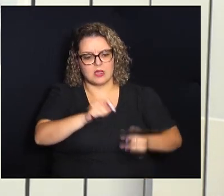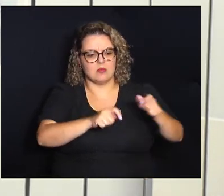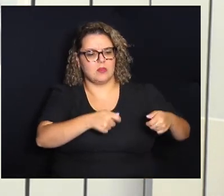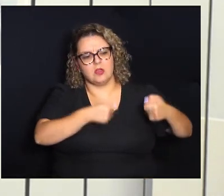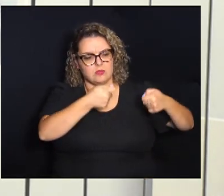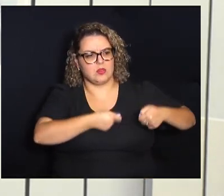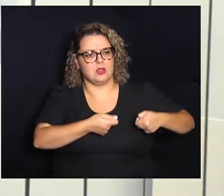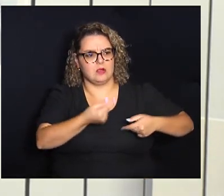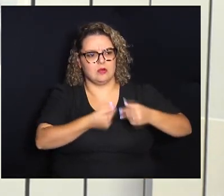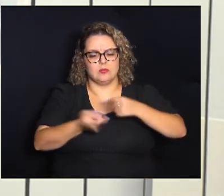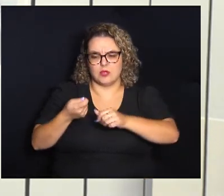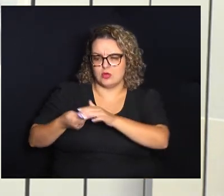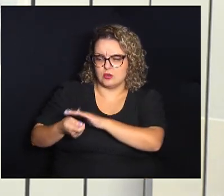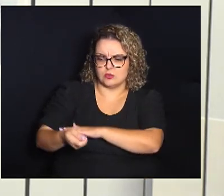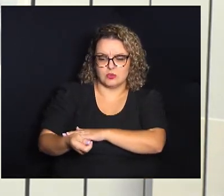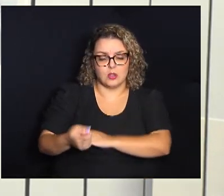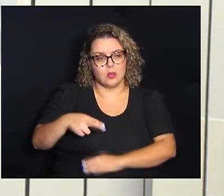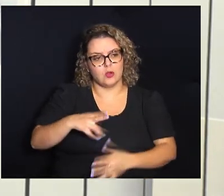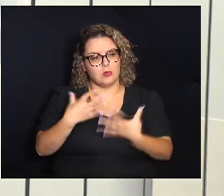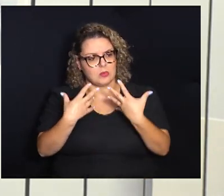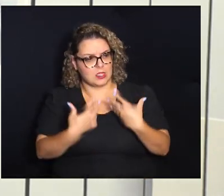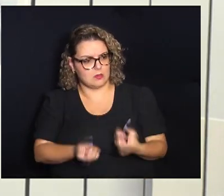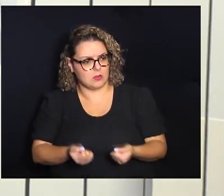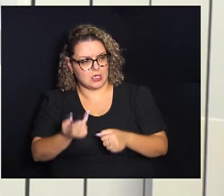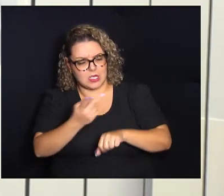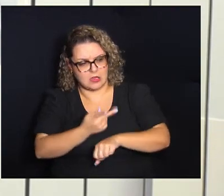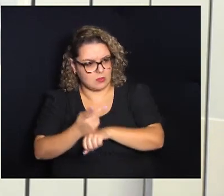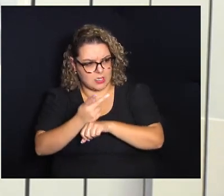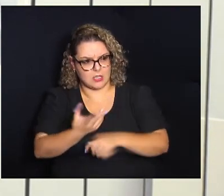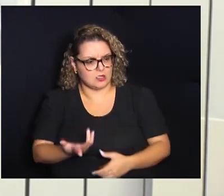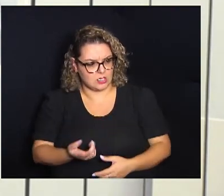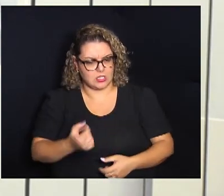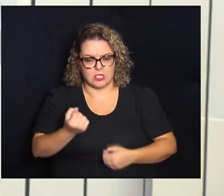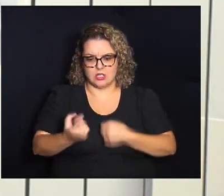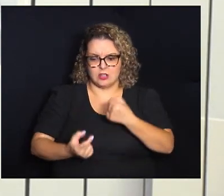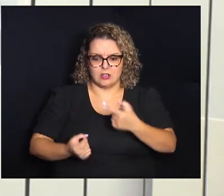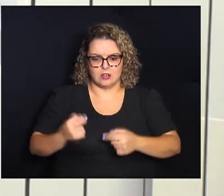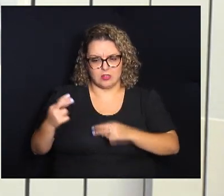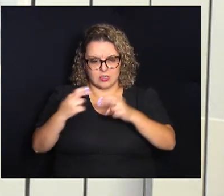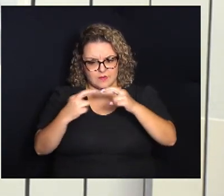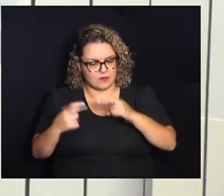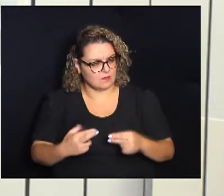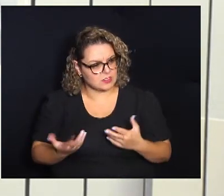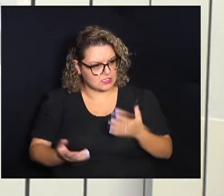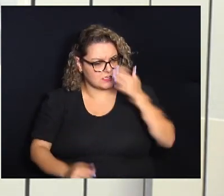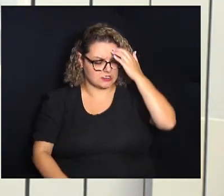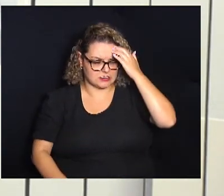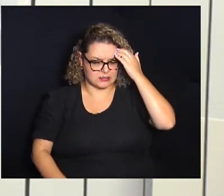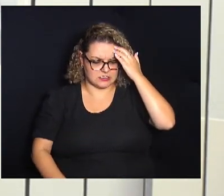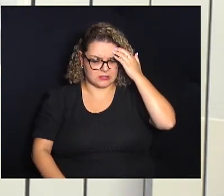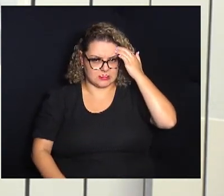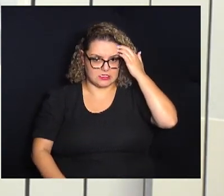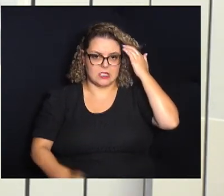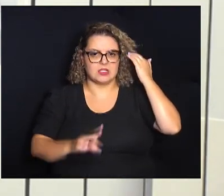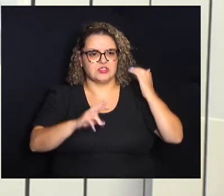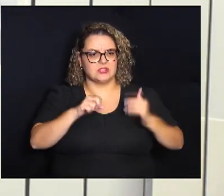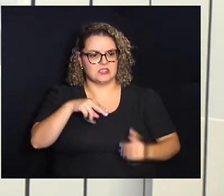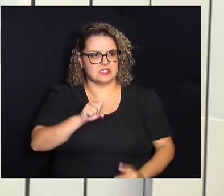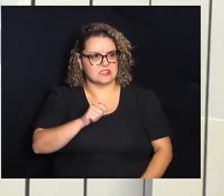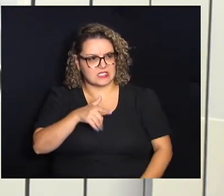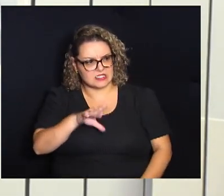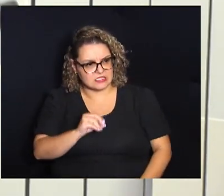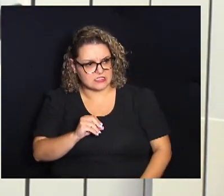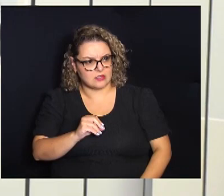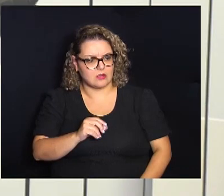enviar o dinheiro ou para ele receber prêmio, e aí alguém vai fiscalizar isso? É de transação bancária igual a gente paga